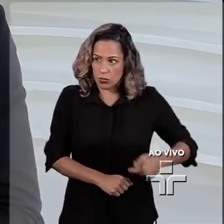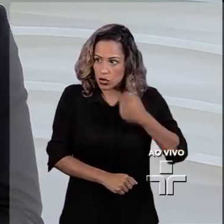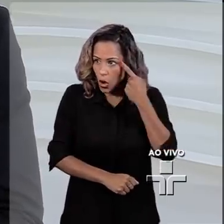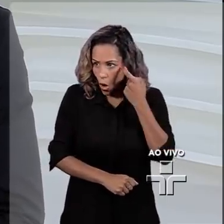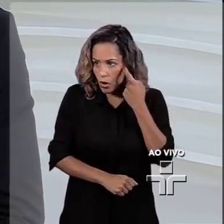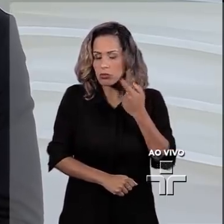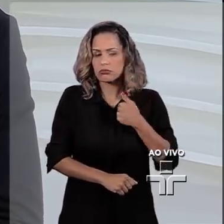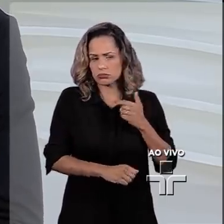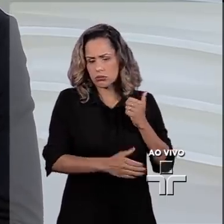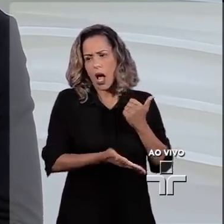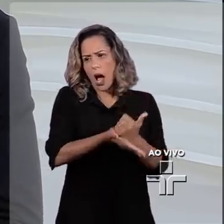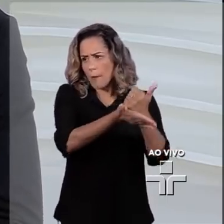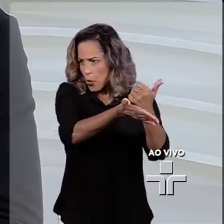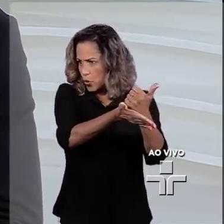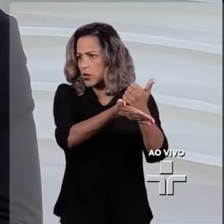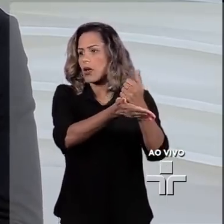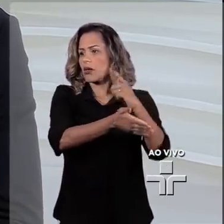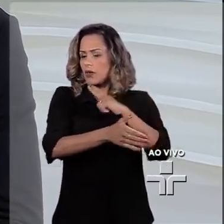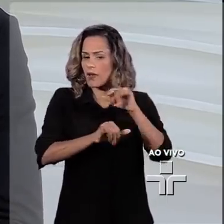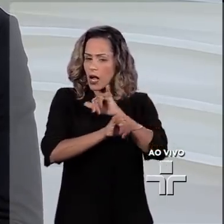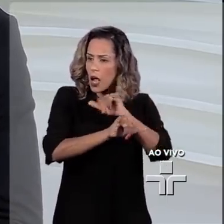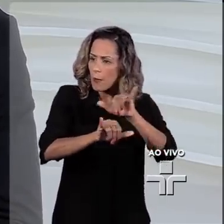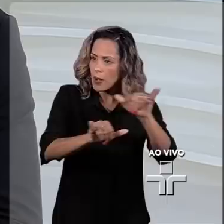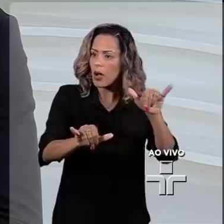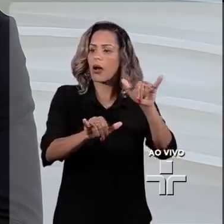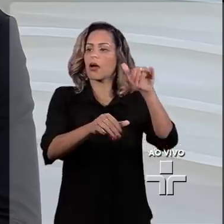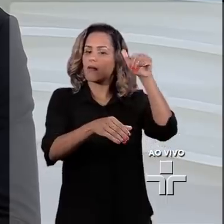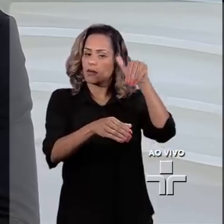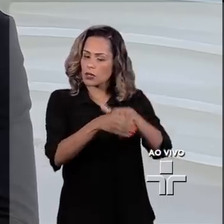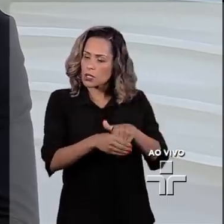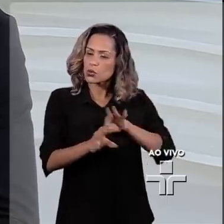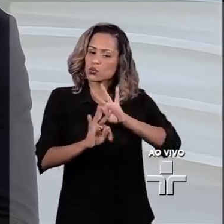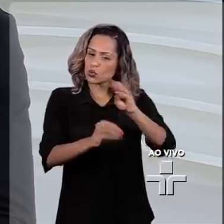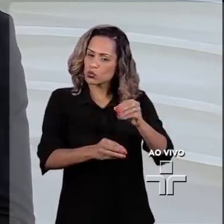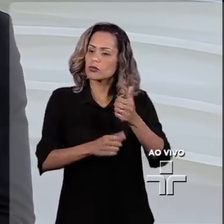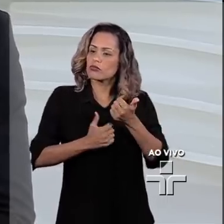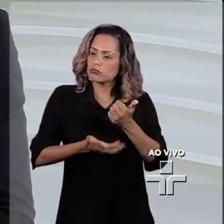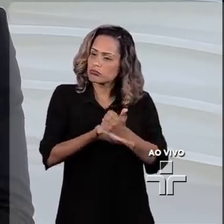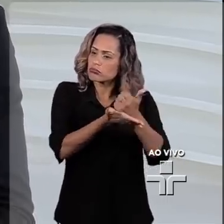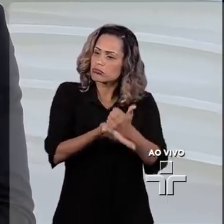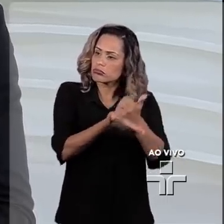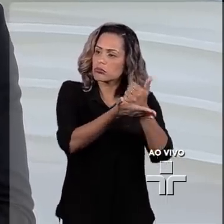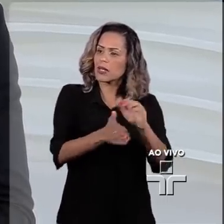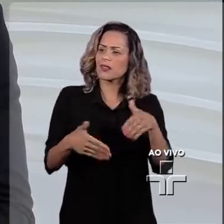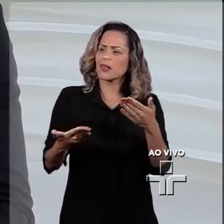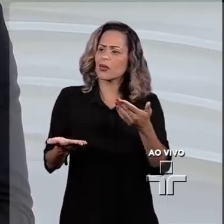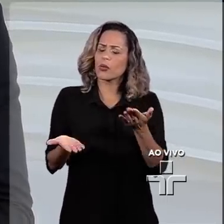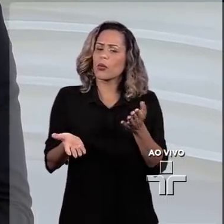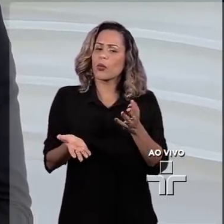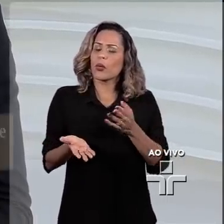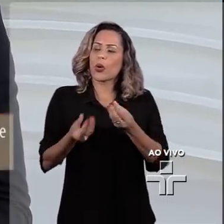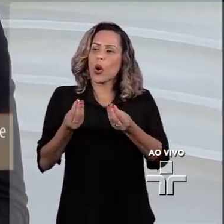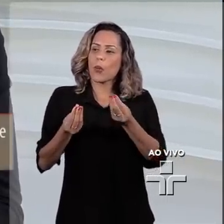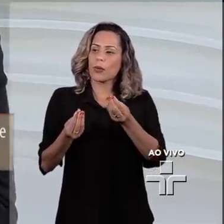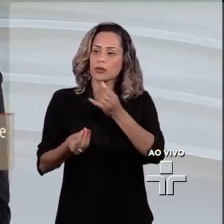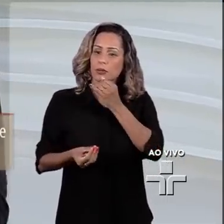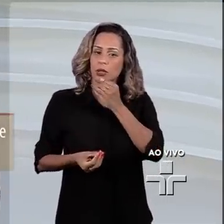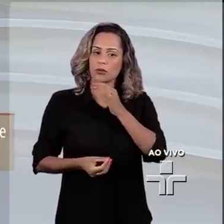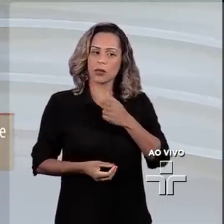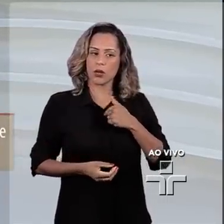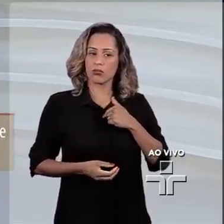apoiei durante a fase de campanha. Quer dizer, não tem muito sentido eu apoiar que ele vire